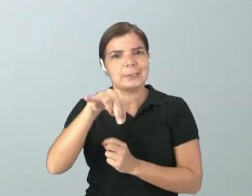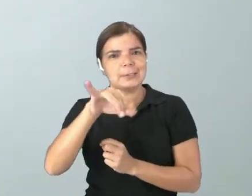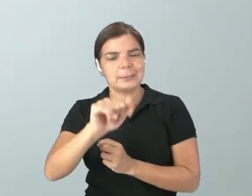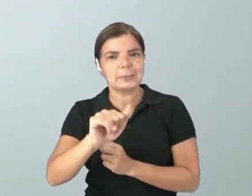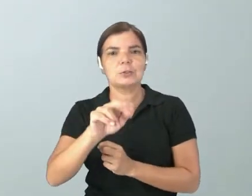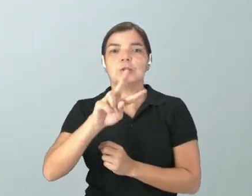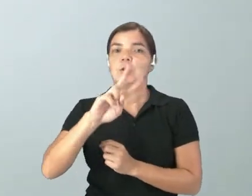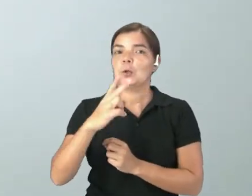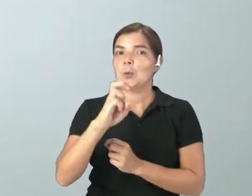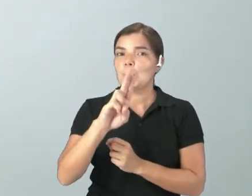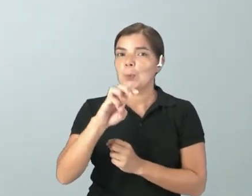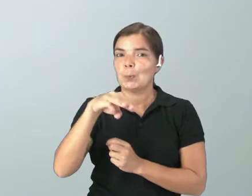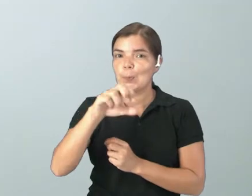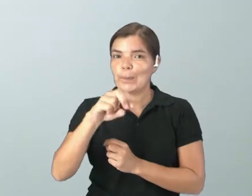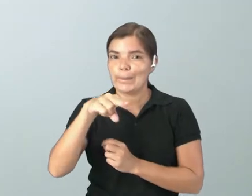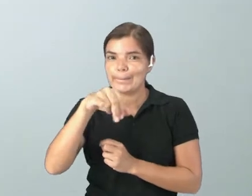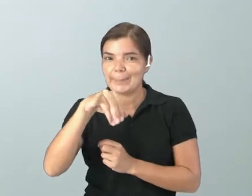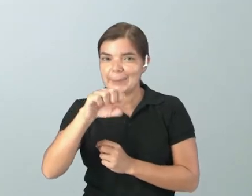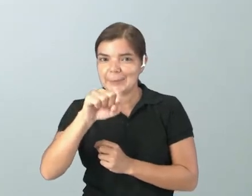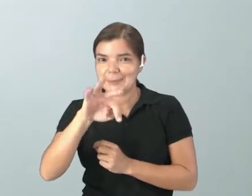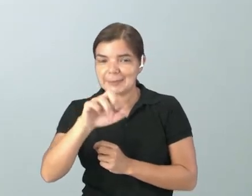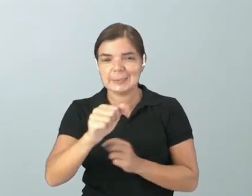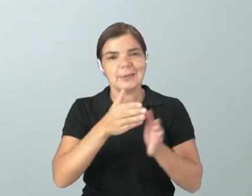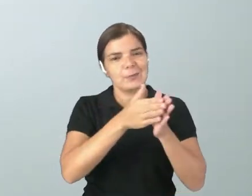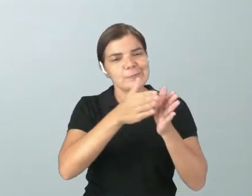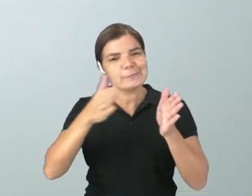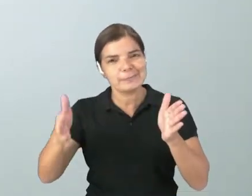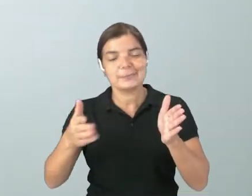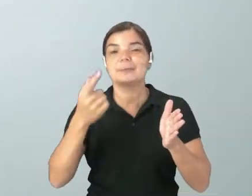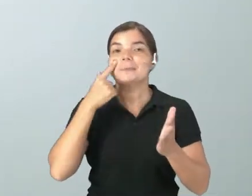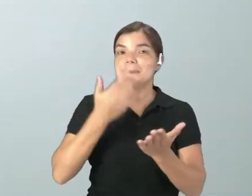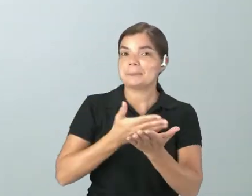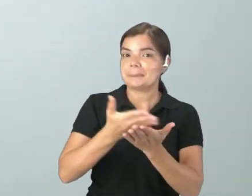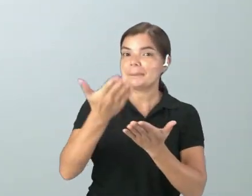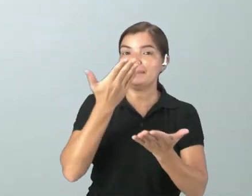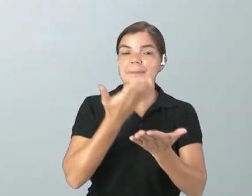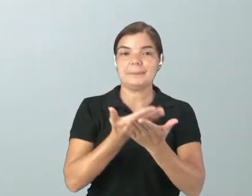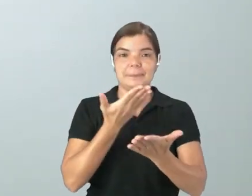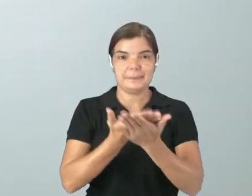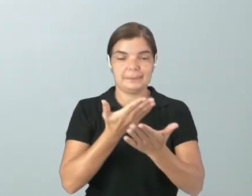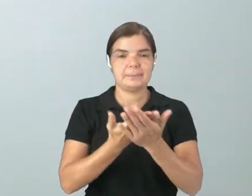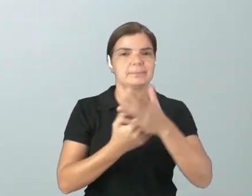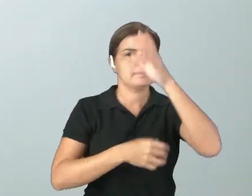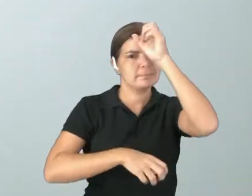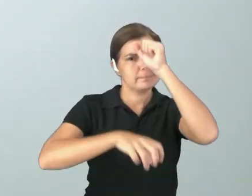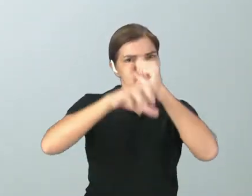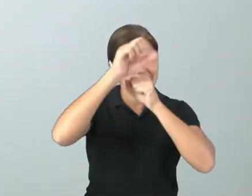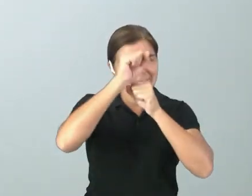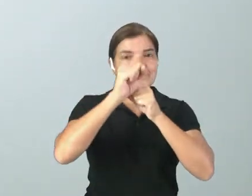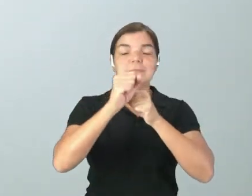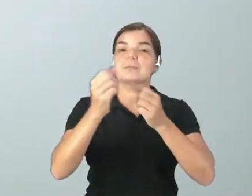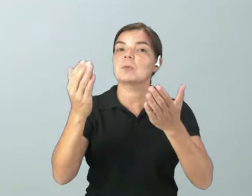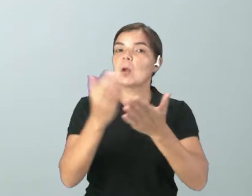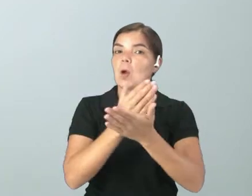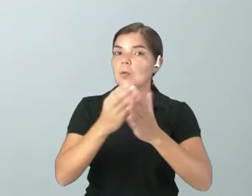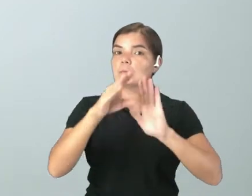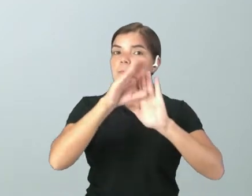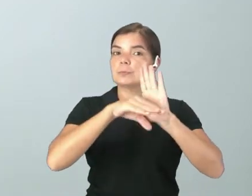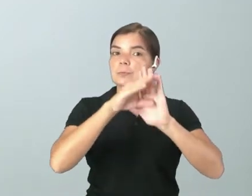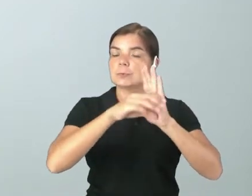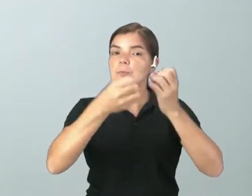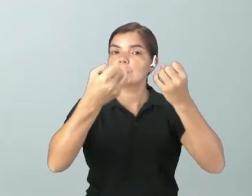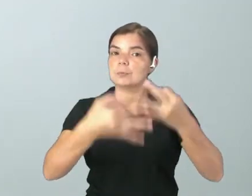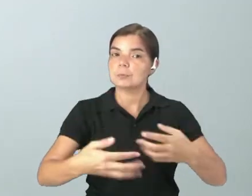anti-humanistas nesse processo, tá bom? E aí, para iniciar a aula, eu quero que vocês aprendam comigo aqui um pouquinho alguns conceitos que a gente vai